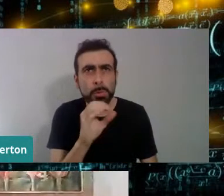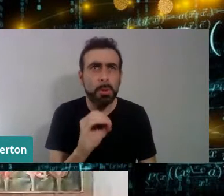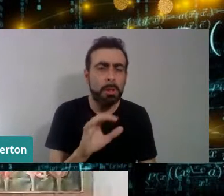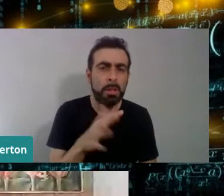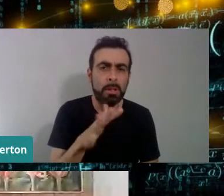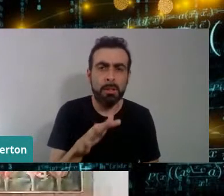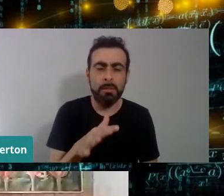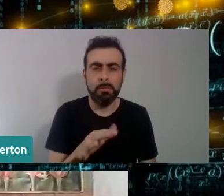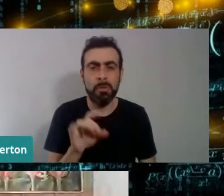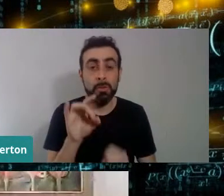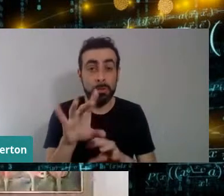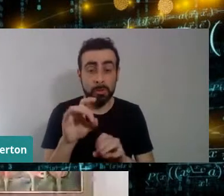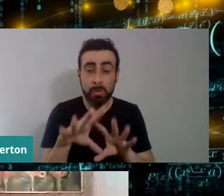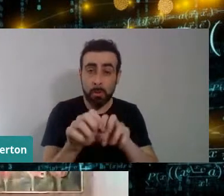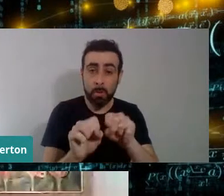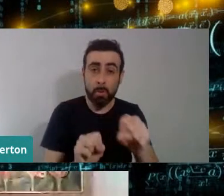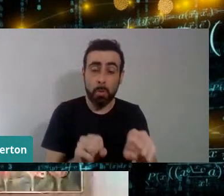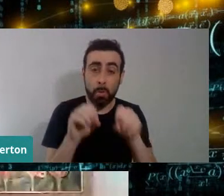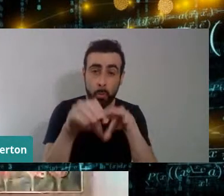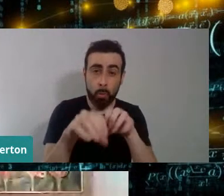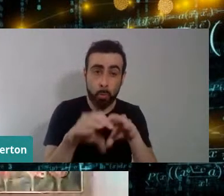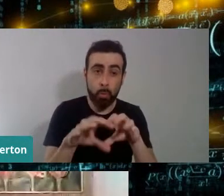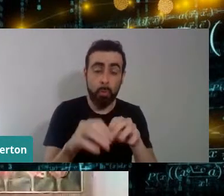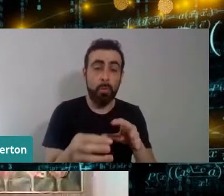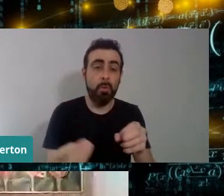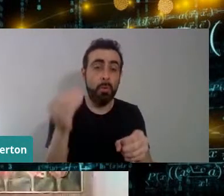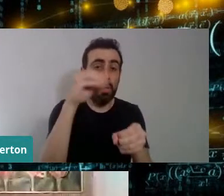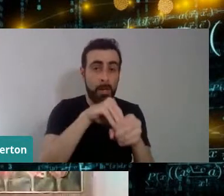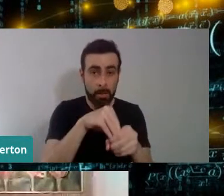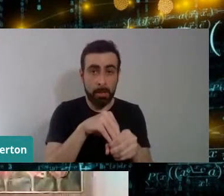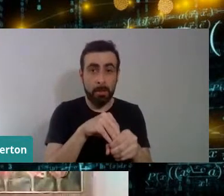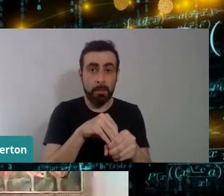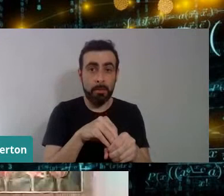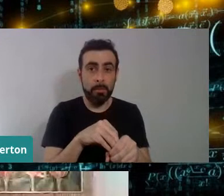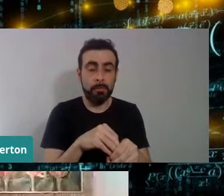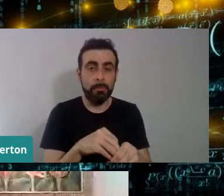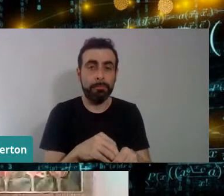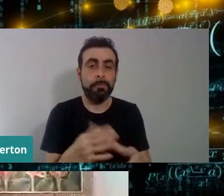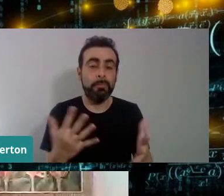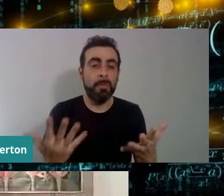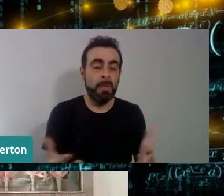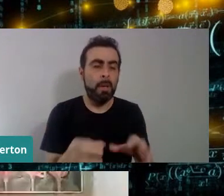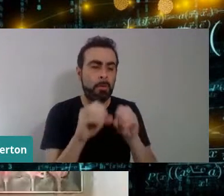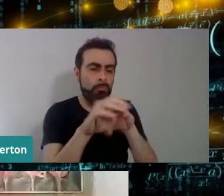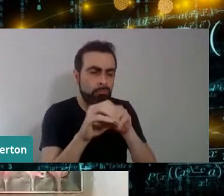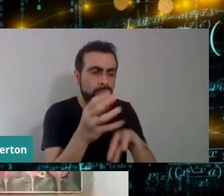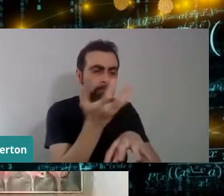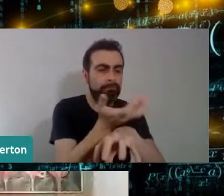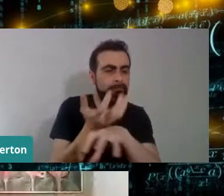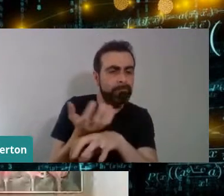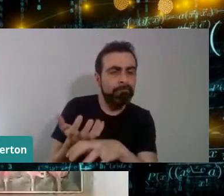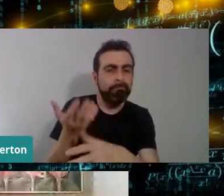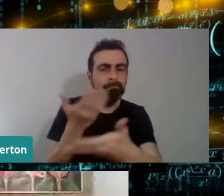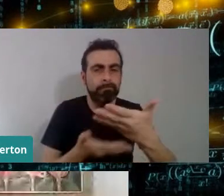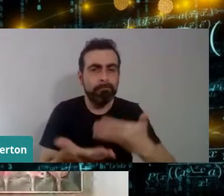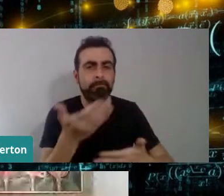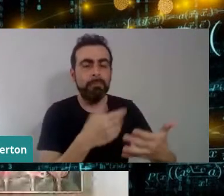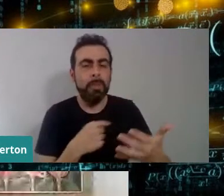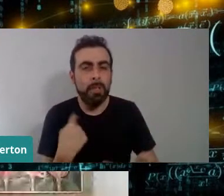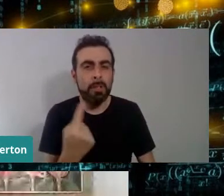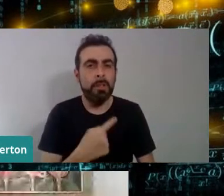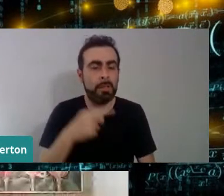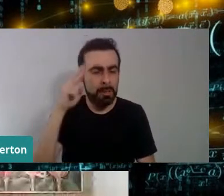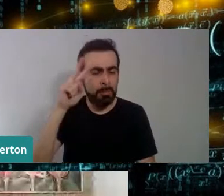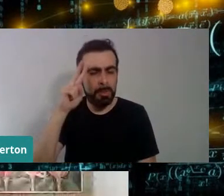habilitações. Então, eu dava aula nas habilitações, as mesmas matérias, E a gente tem lembrança